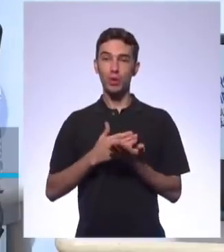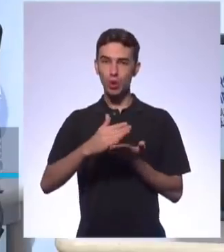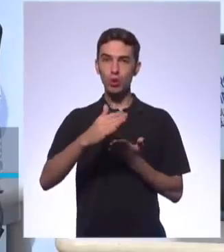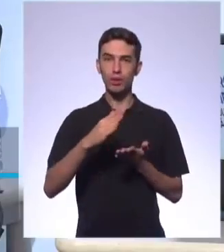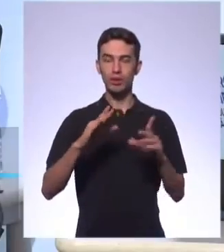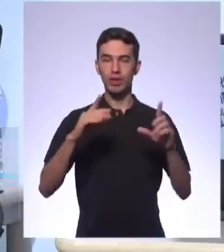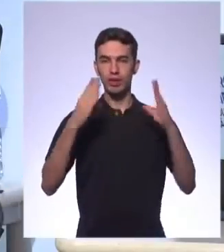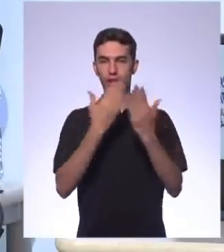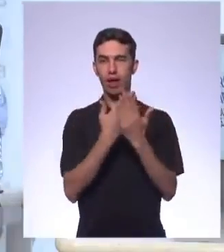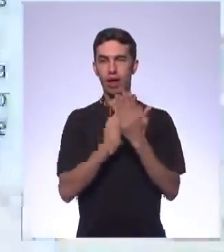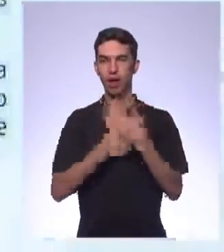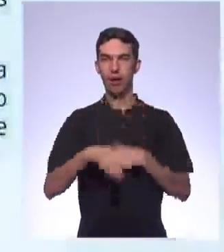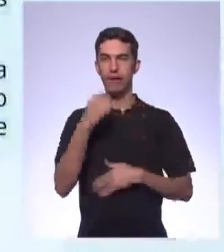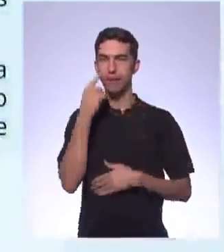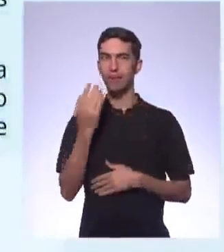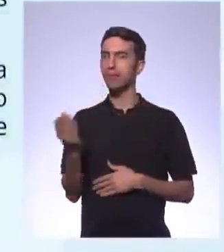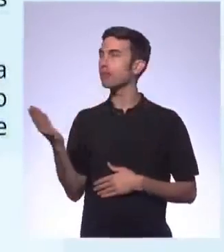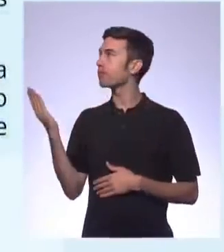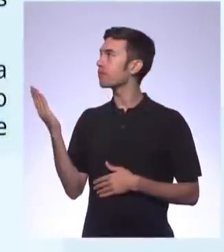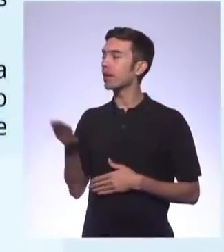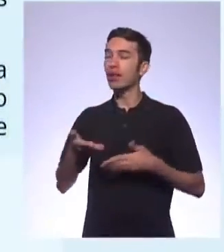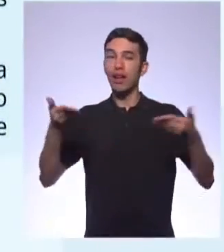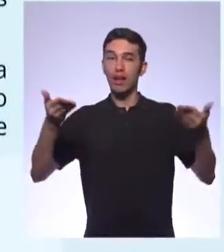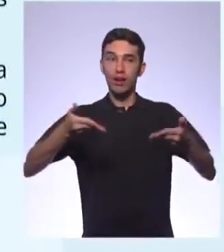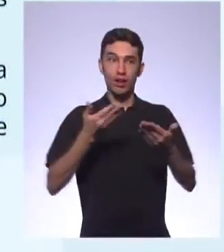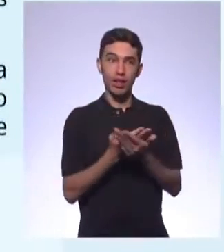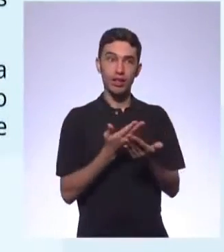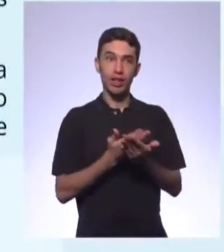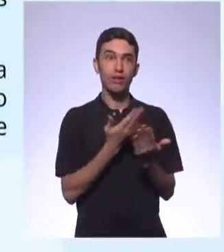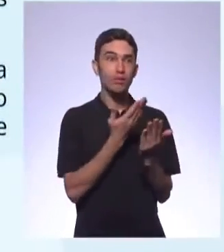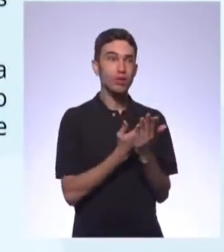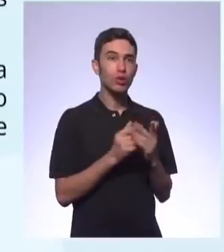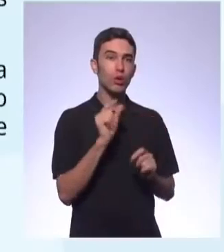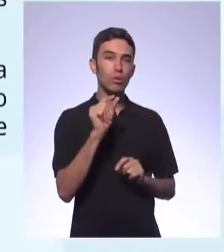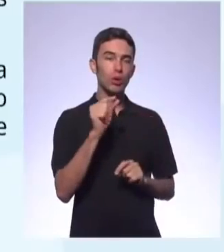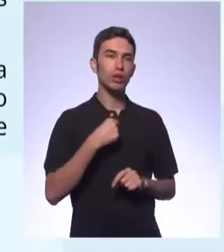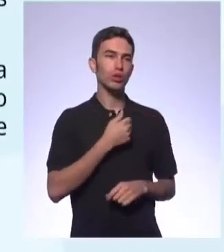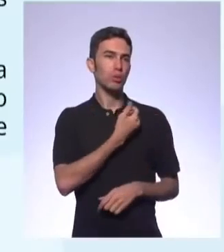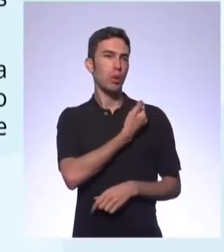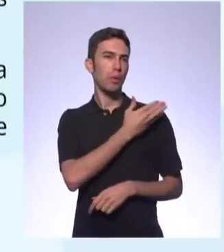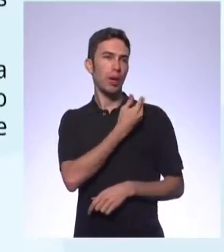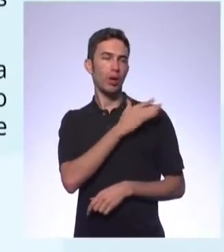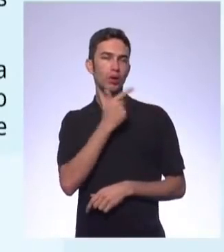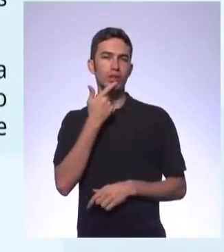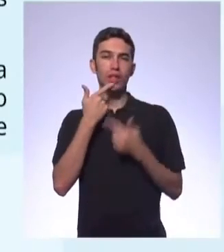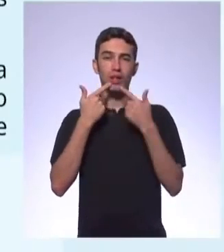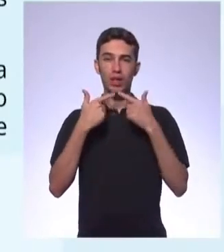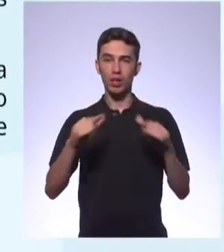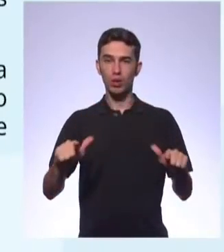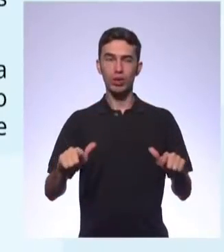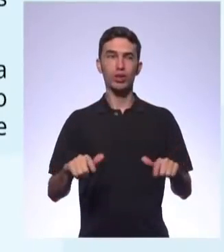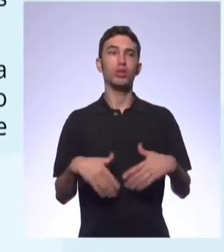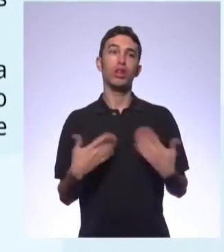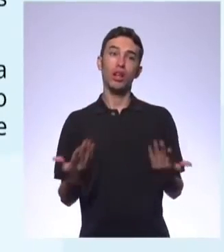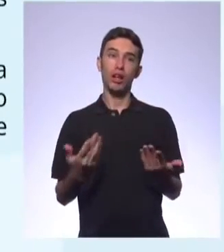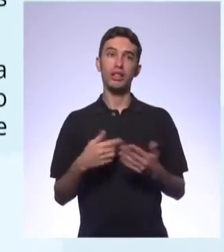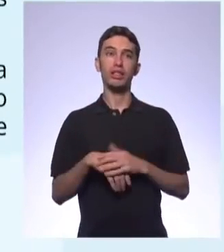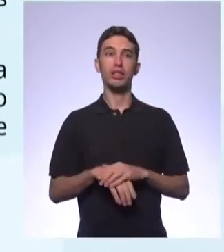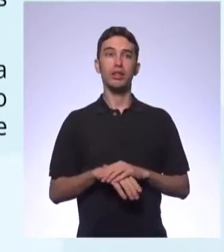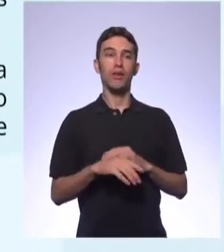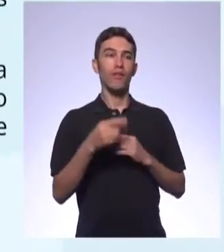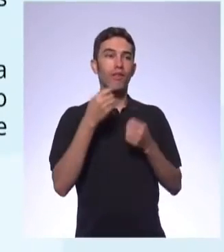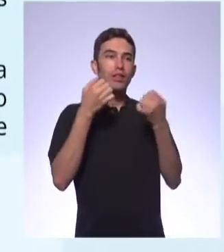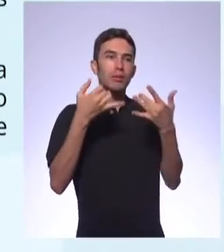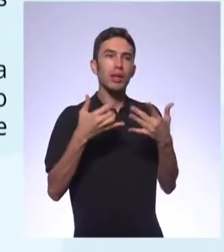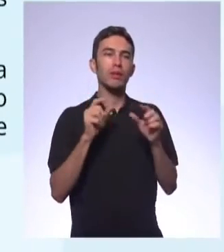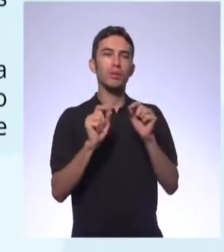nossa aula aí. Nesta aula, vamos estudar o quê? Um pouco sobre o preconceito linguístico. Nesse sentido, salientamos que o uso